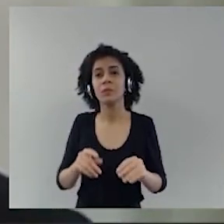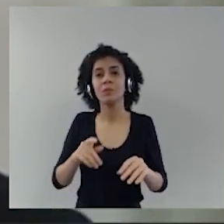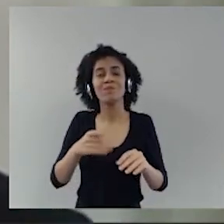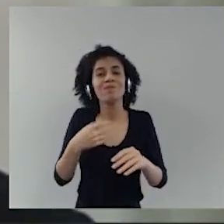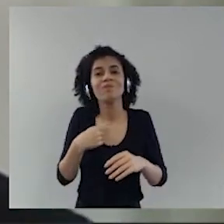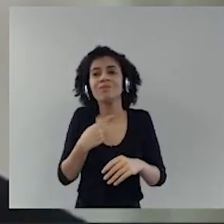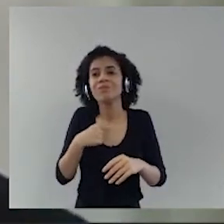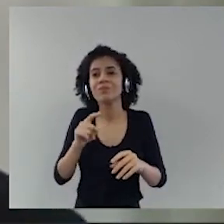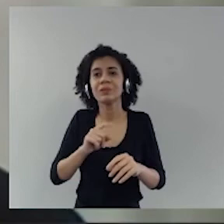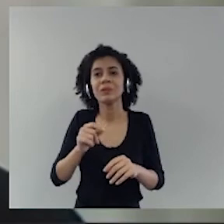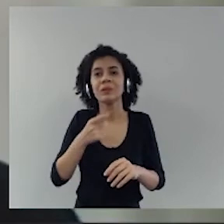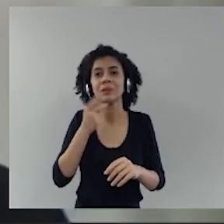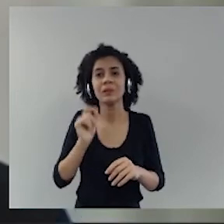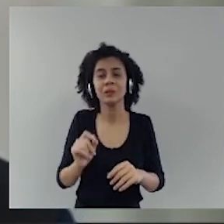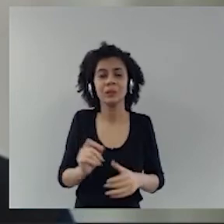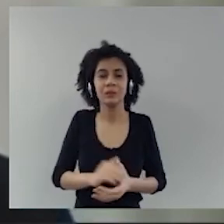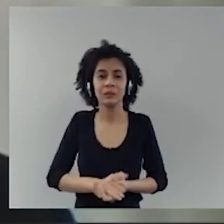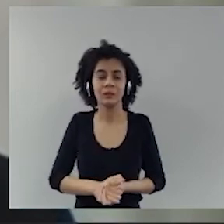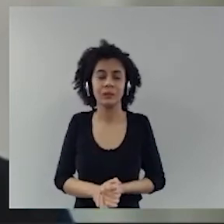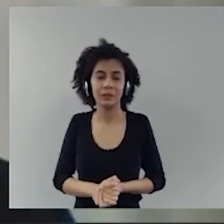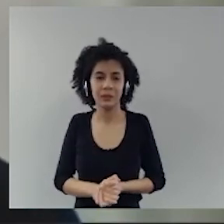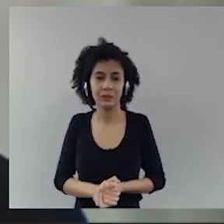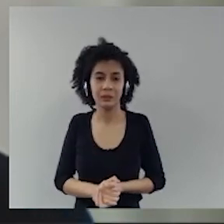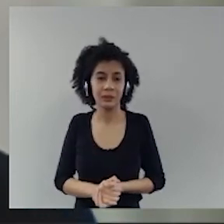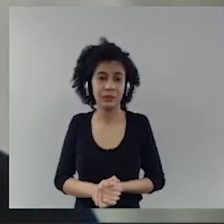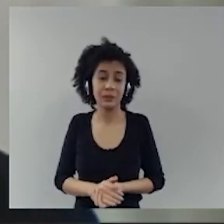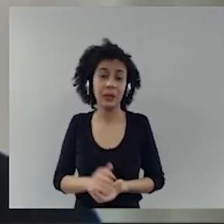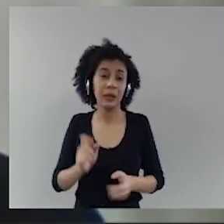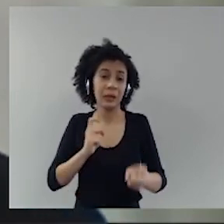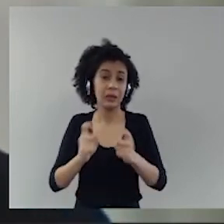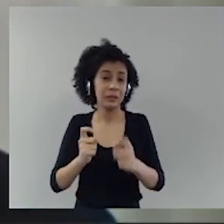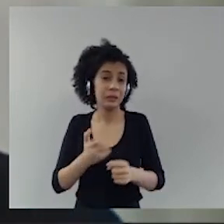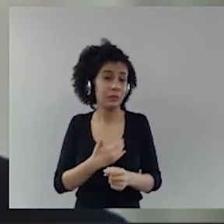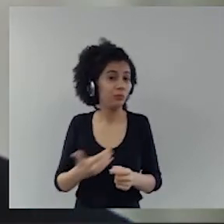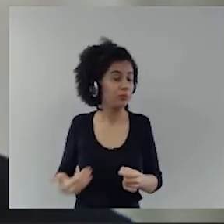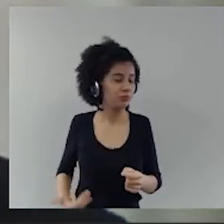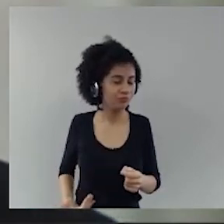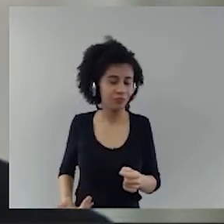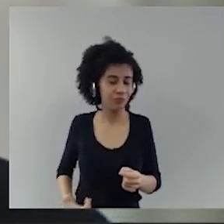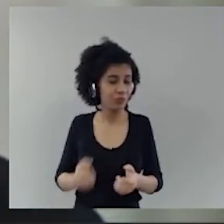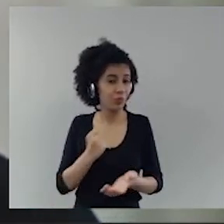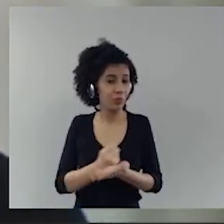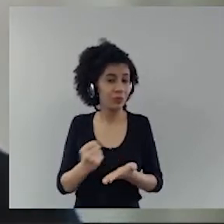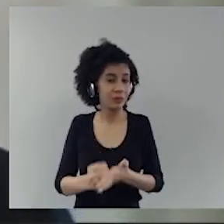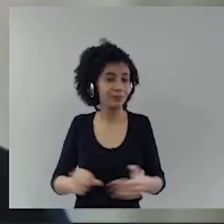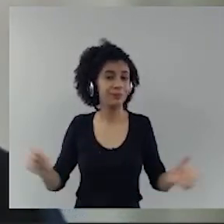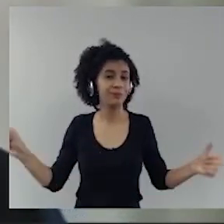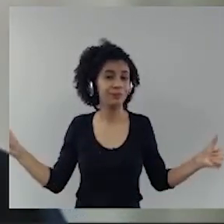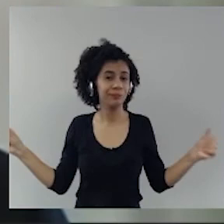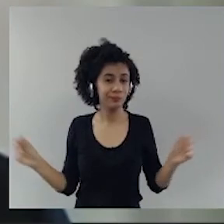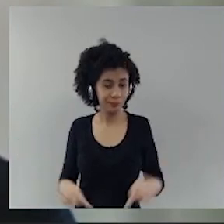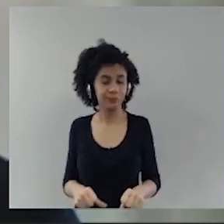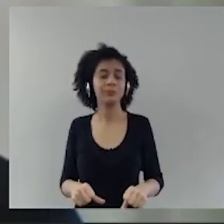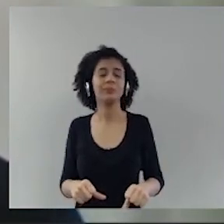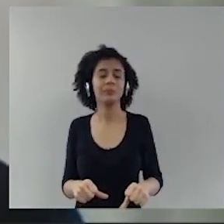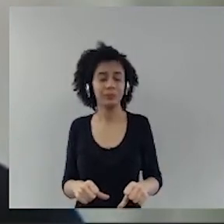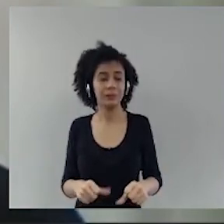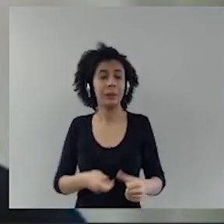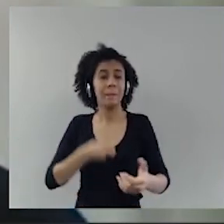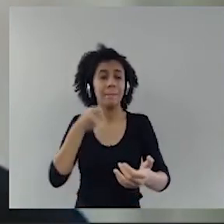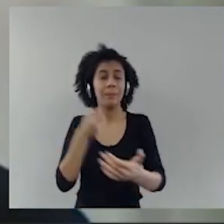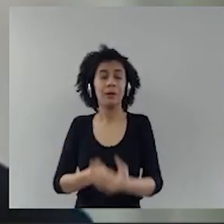indesejáveis até o diria primeiro lugar a administração pública ela contrata mal ela